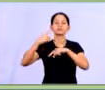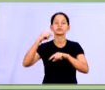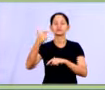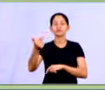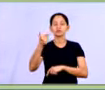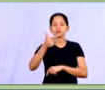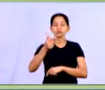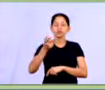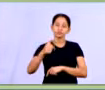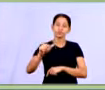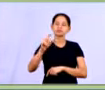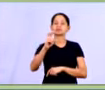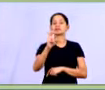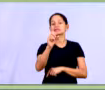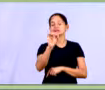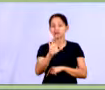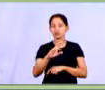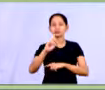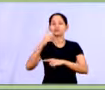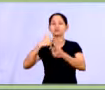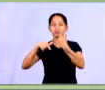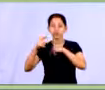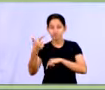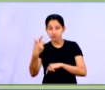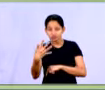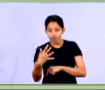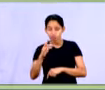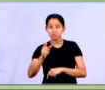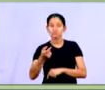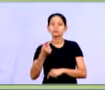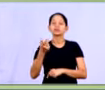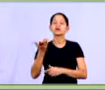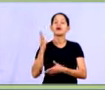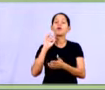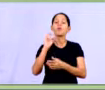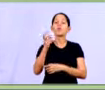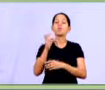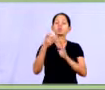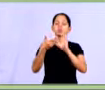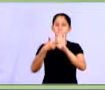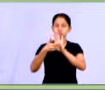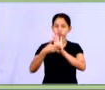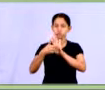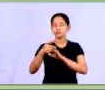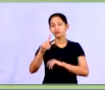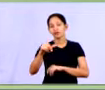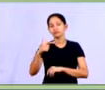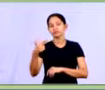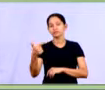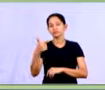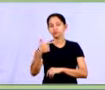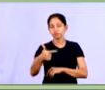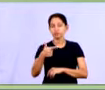no terceiro mês, 24 mil, no quarto mês, 30 mil e no quinto mês, 22 mil reais.